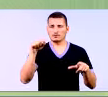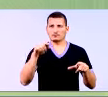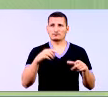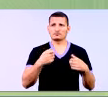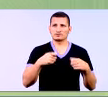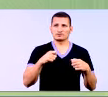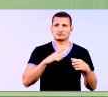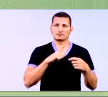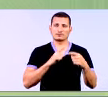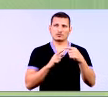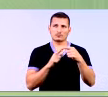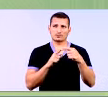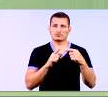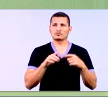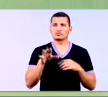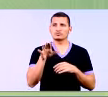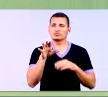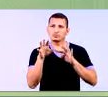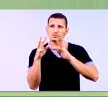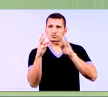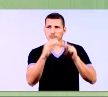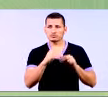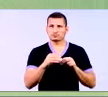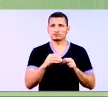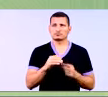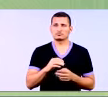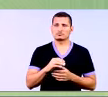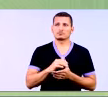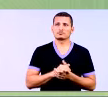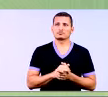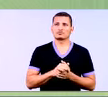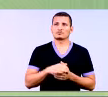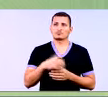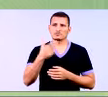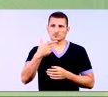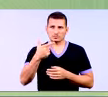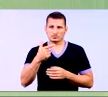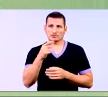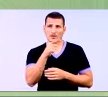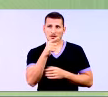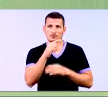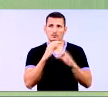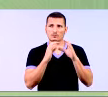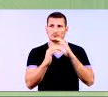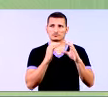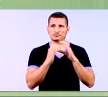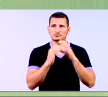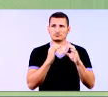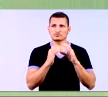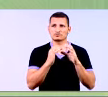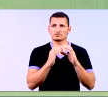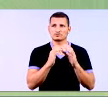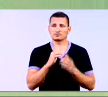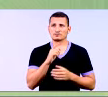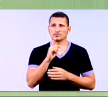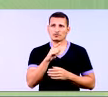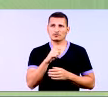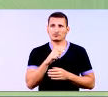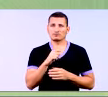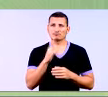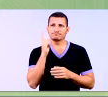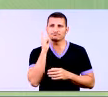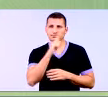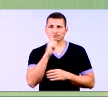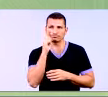compatibilidade entre tudo isso aqui, né? E o segundo que essa comunicação aqui, ela é muito falha,